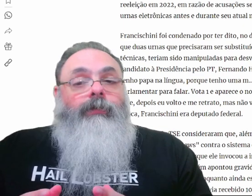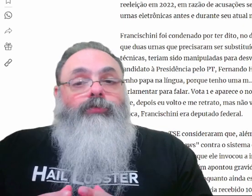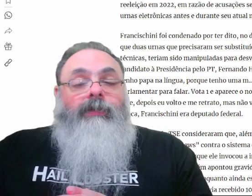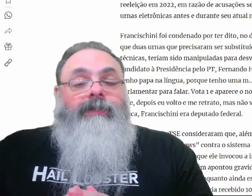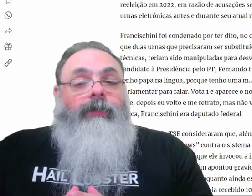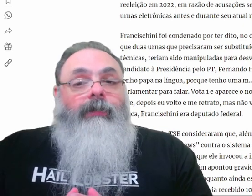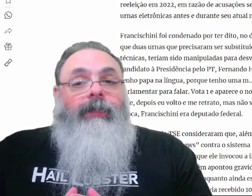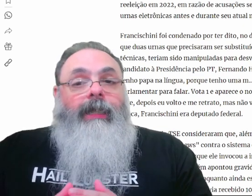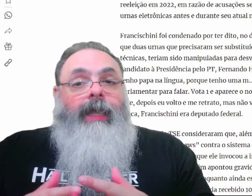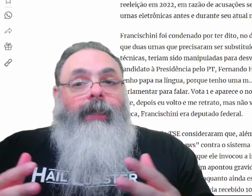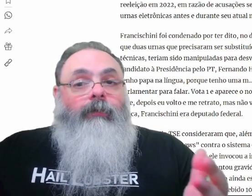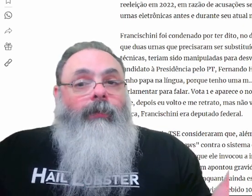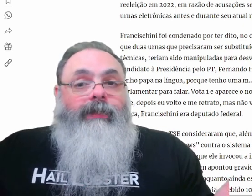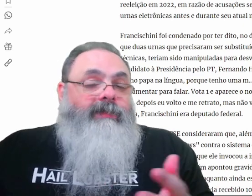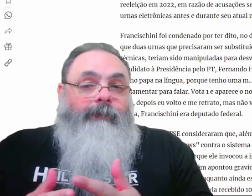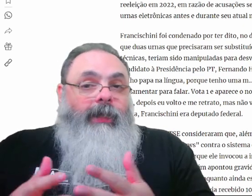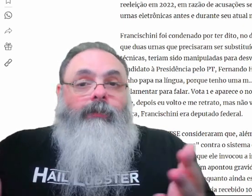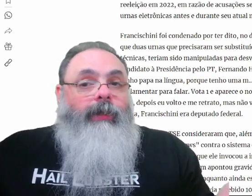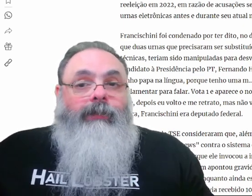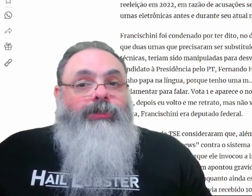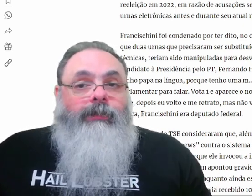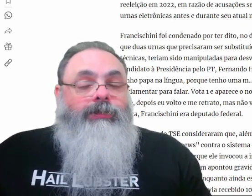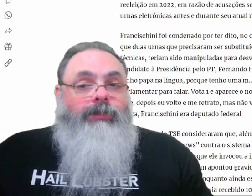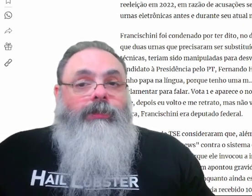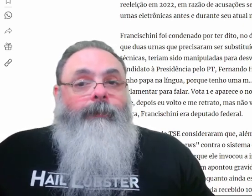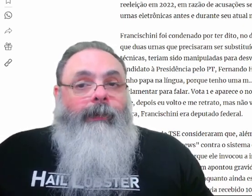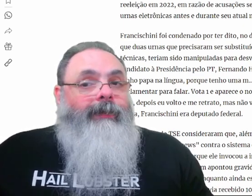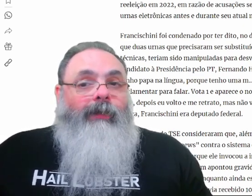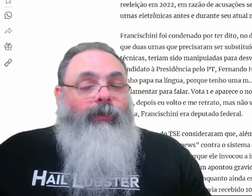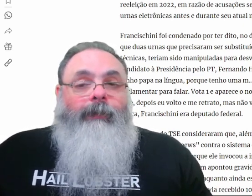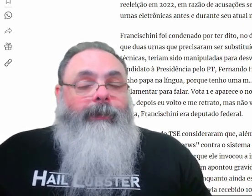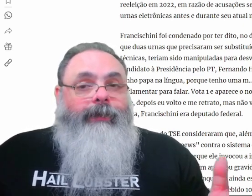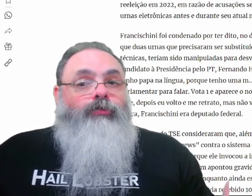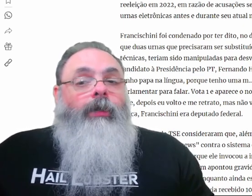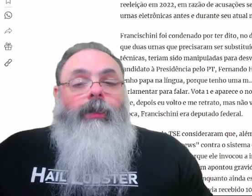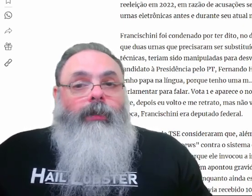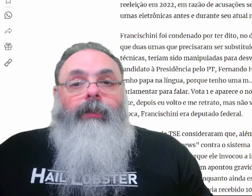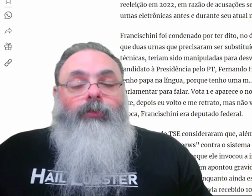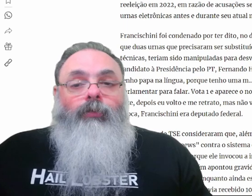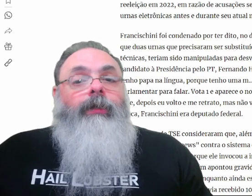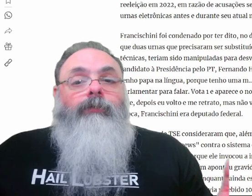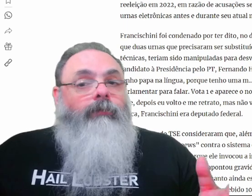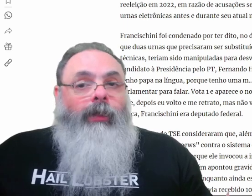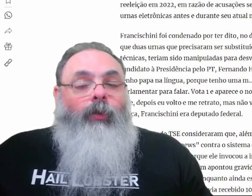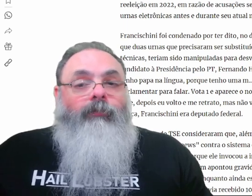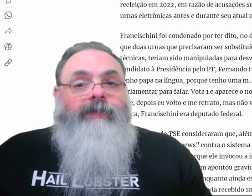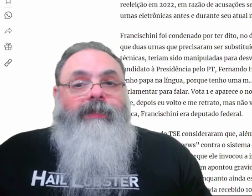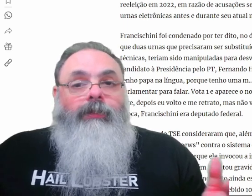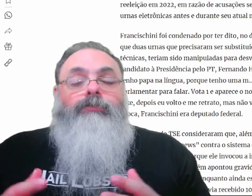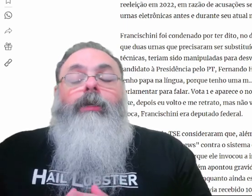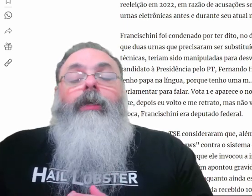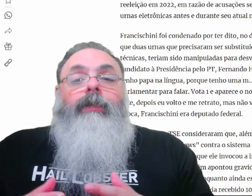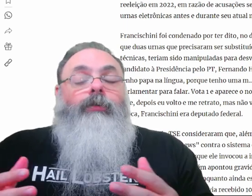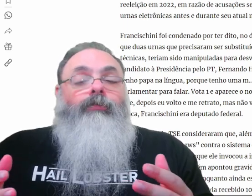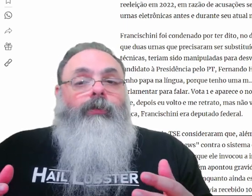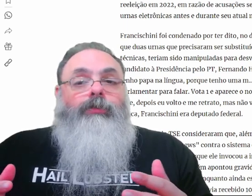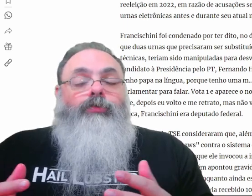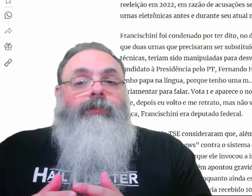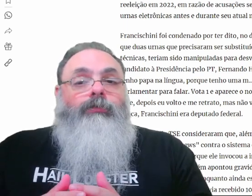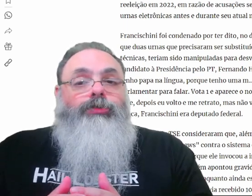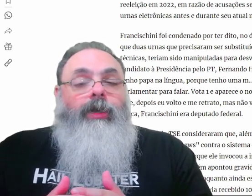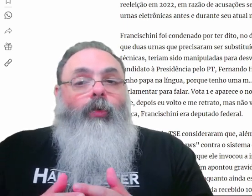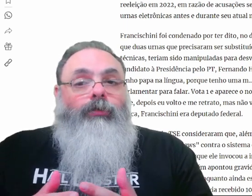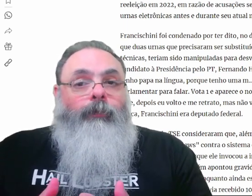mas no final das contas aquilo nem era uma ele sabia que não é ter chance de implementar voto impresso em um ano não tem como fazer isso